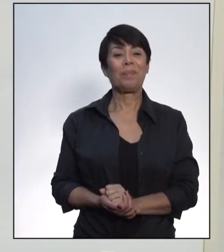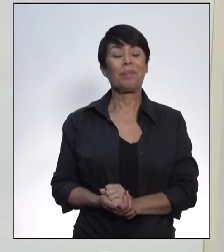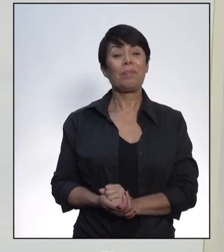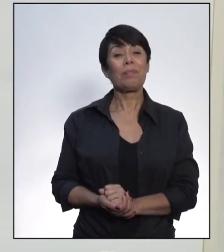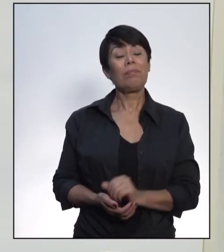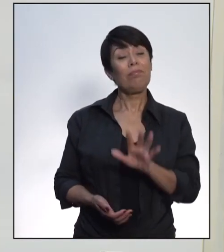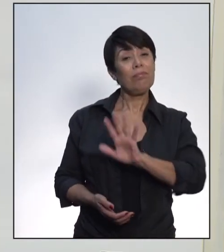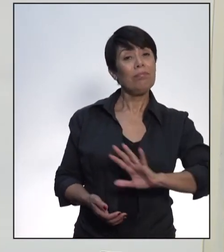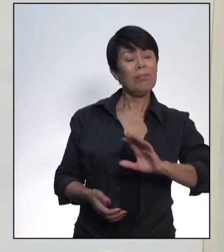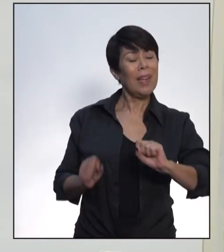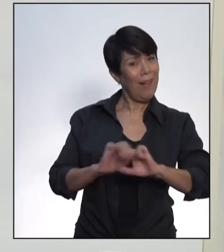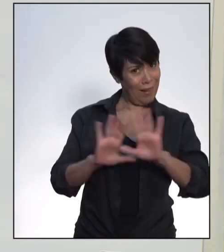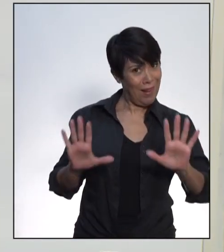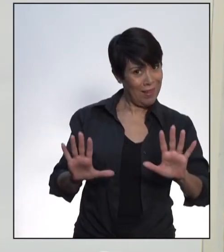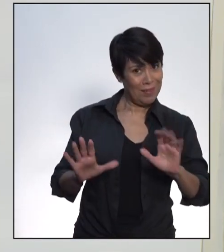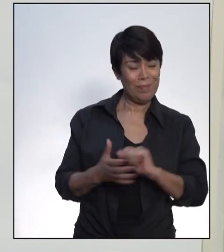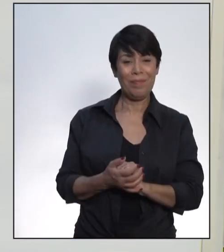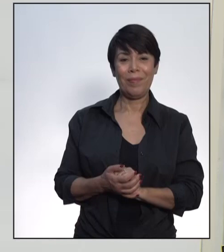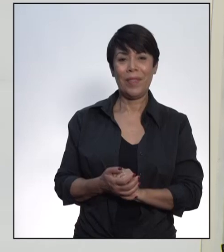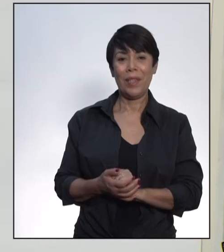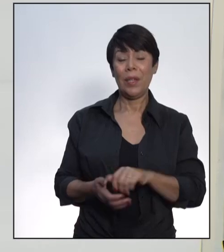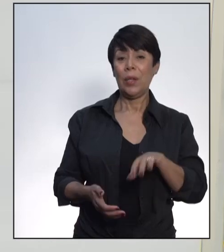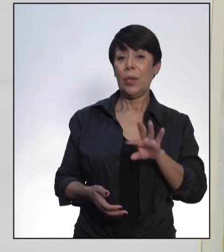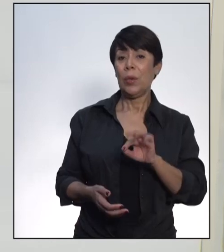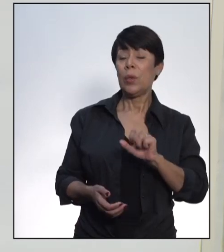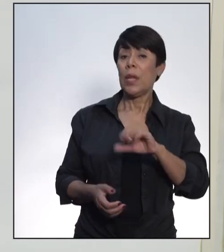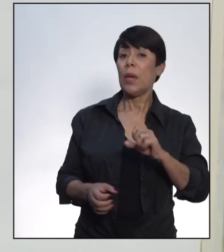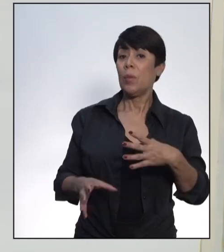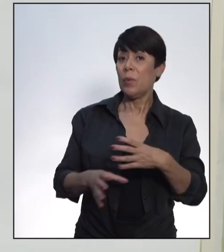que ficou bem claro. E o termo, e a